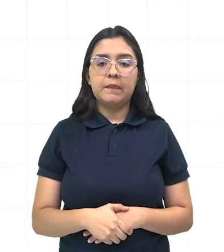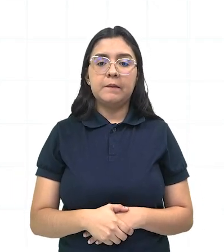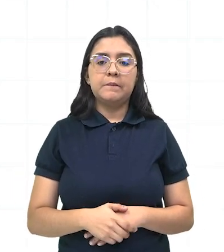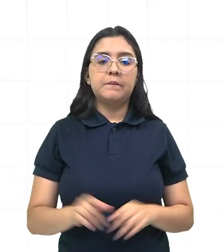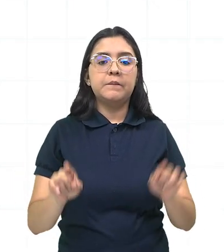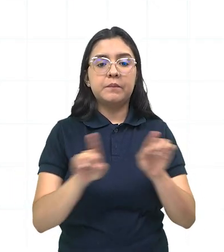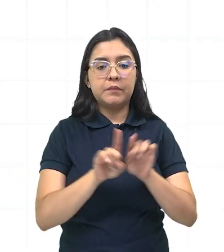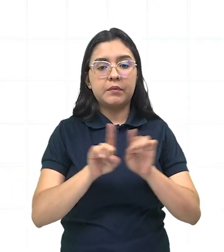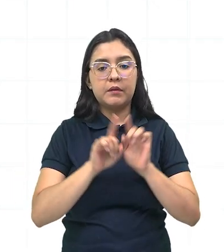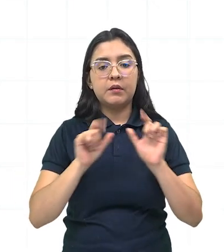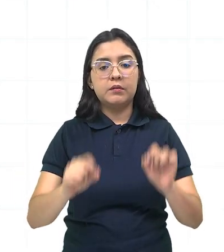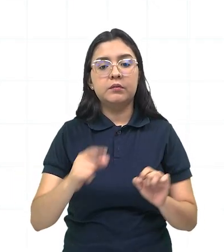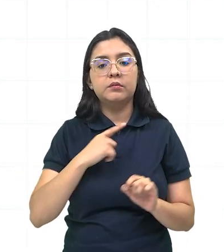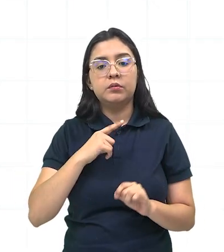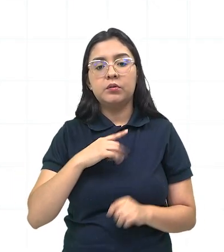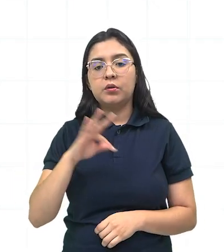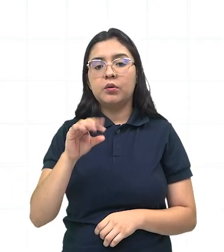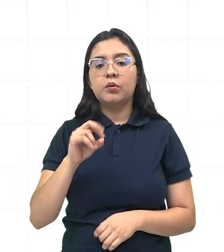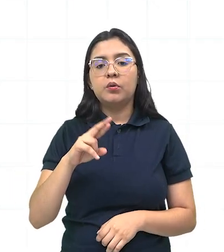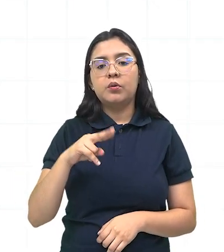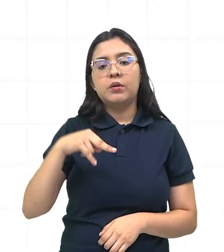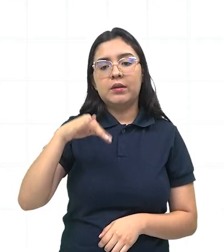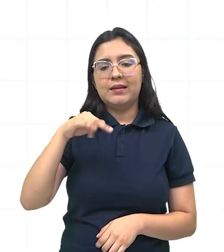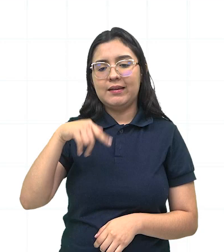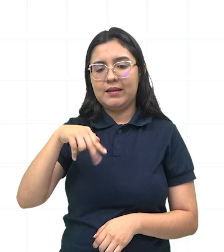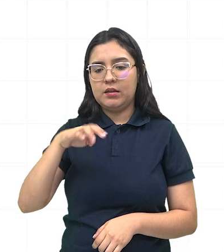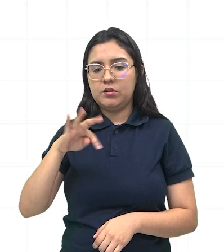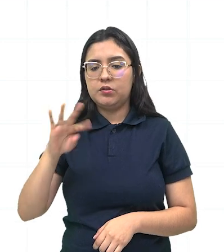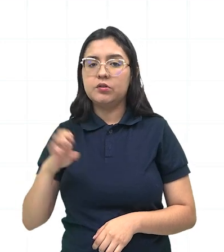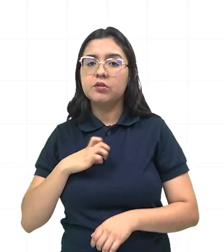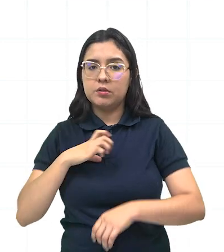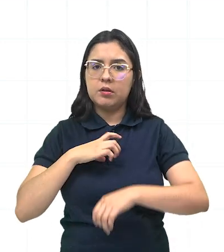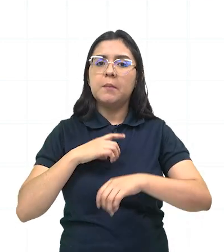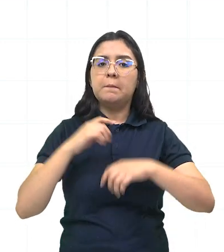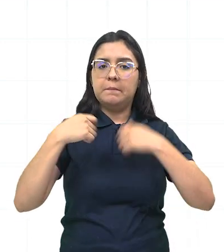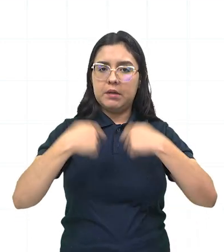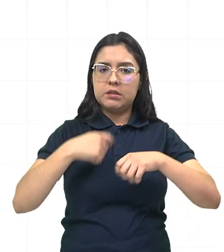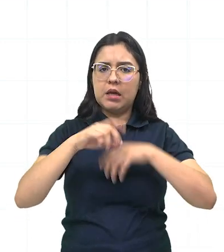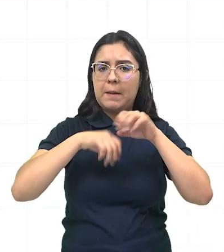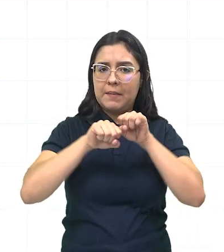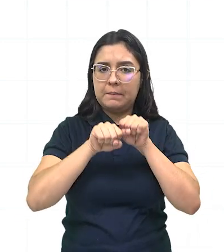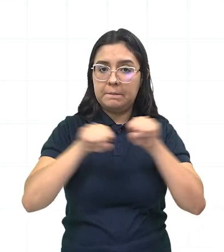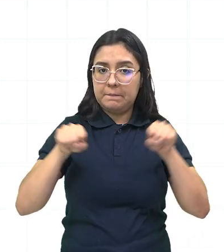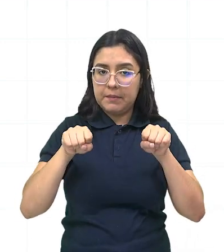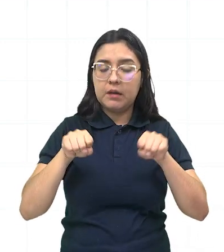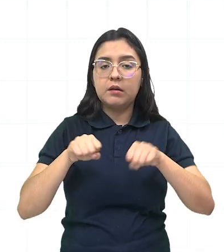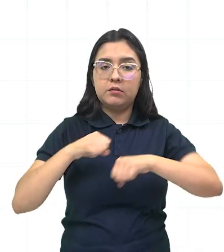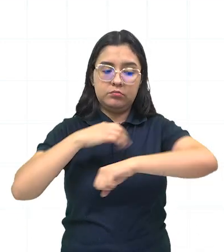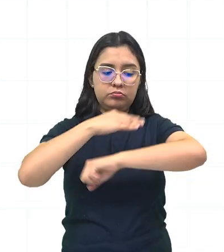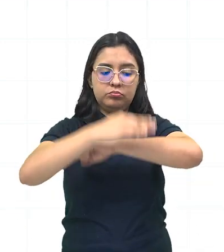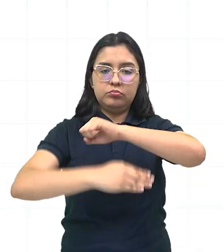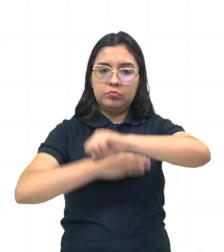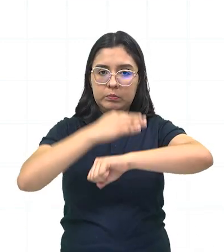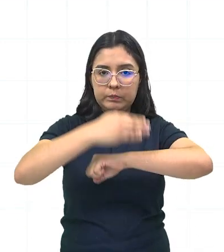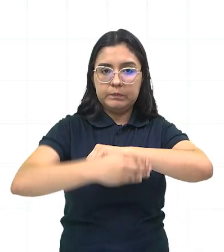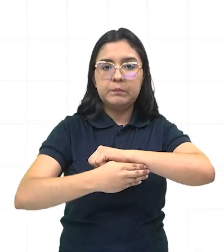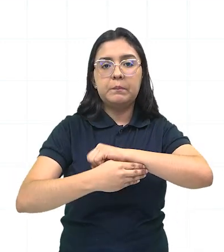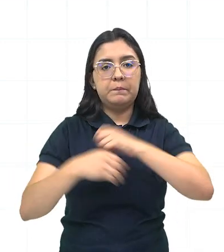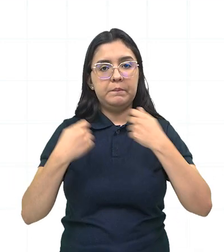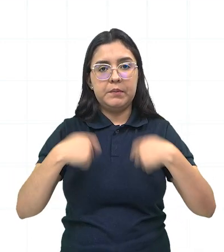uma torneira, gente. Então, a gente amarra bem apertado o pano, né, acima do local da